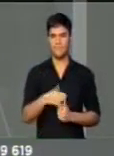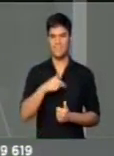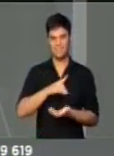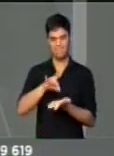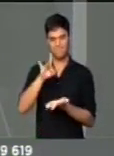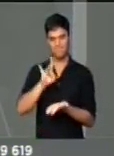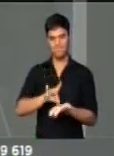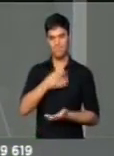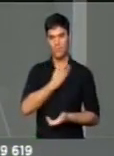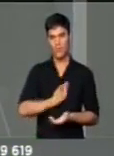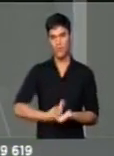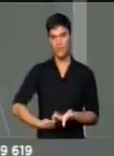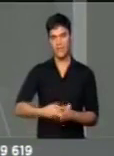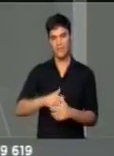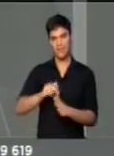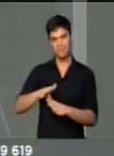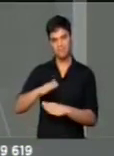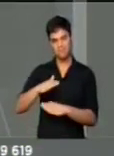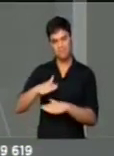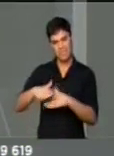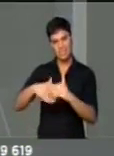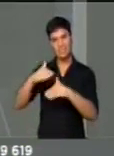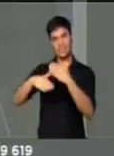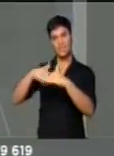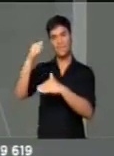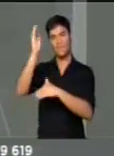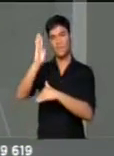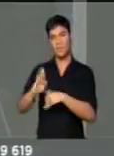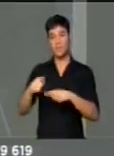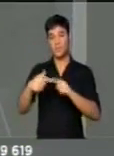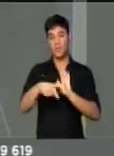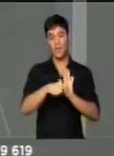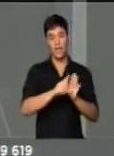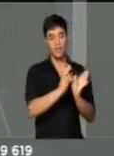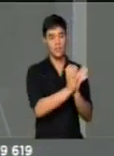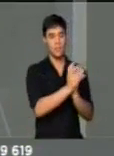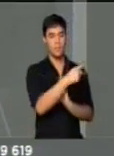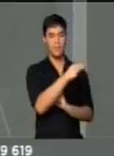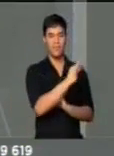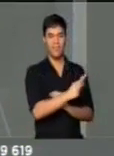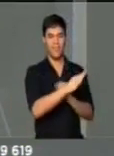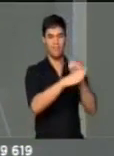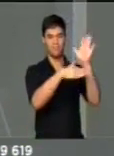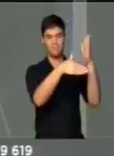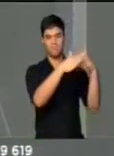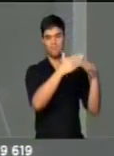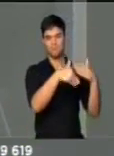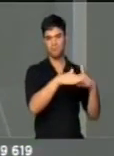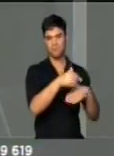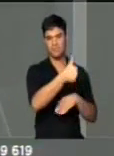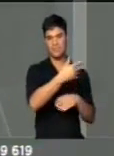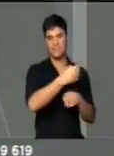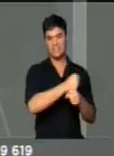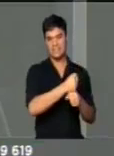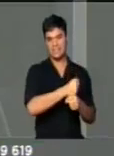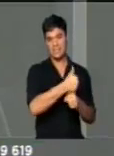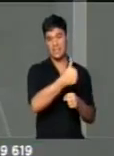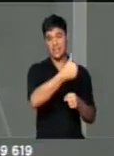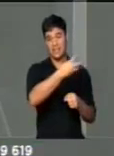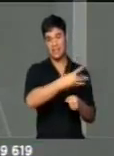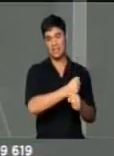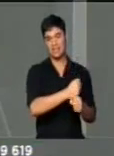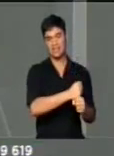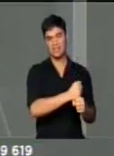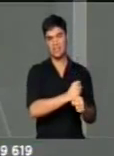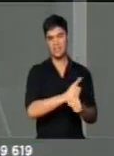efetivado um governo que vai reconstruir aquilo que o Partido dos Trabalhadores destruiu ao longo de 13 anos. E aí,